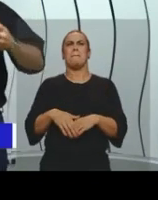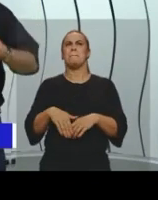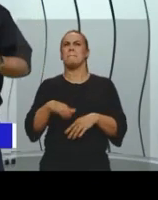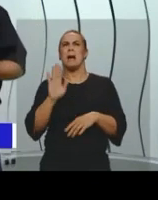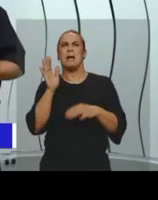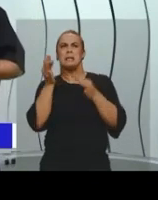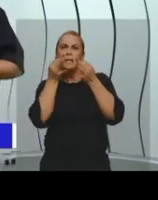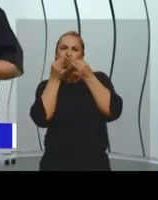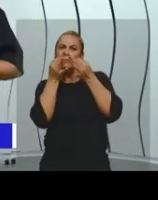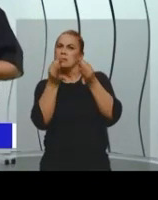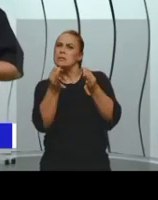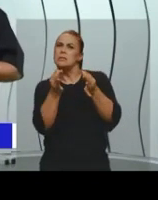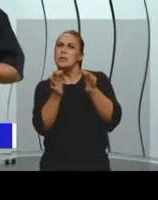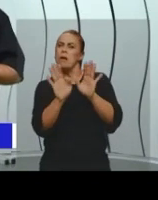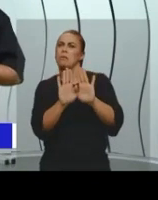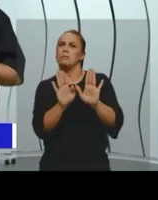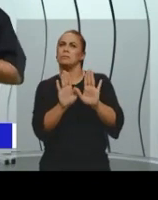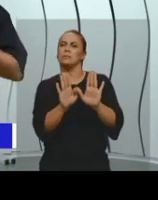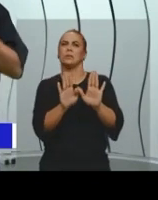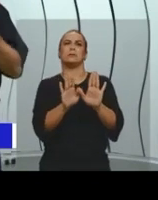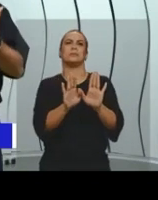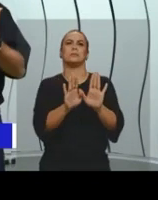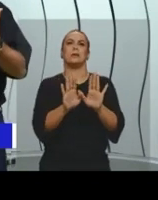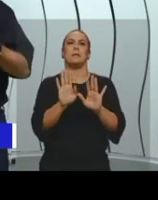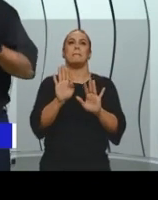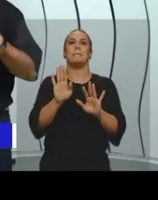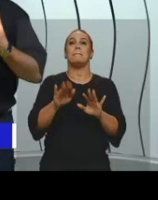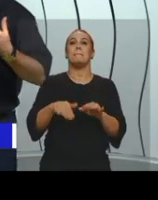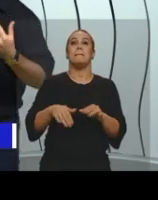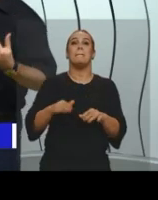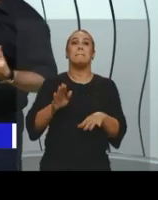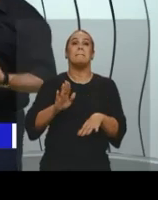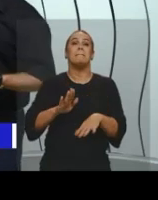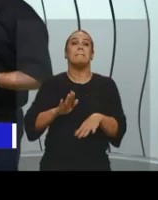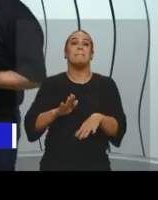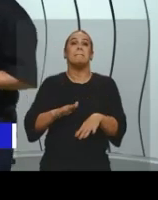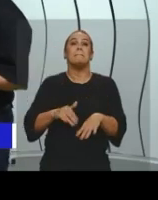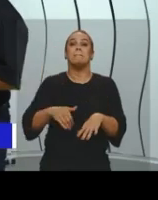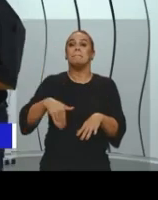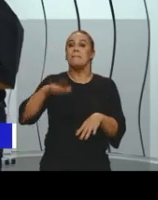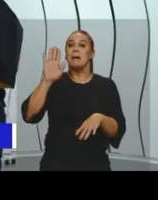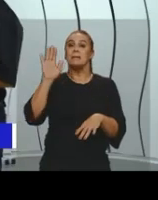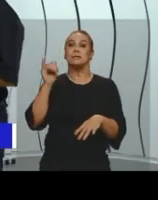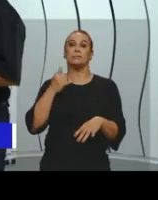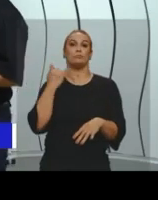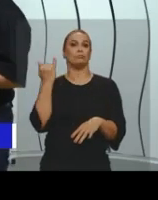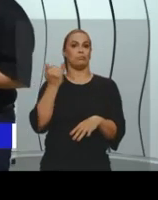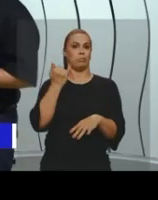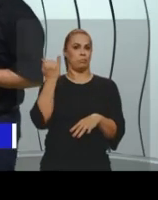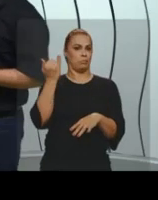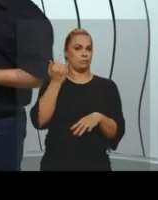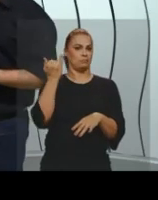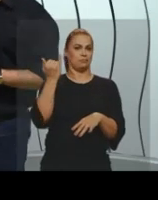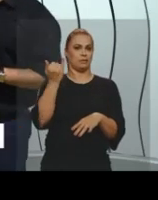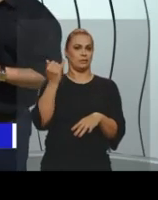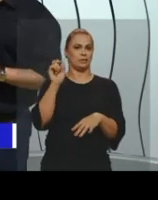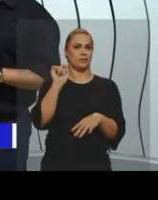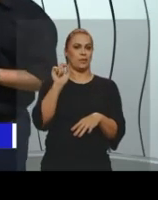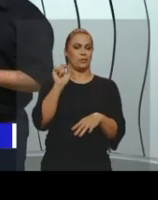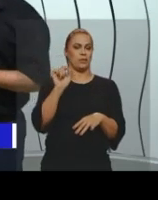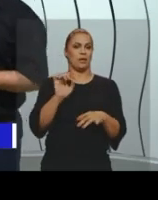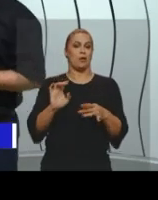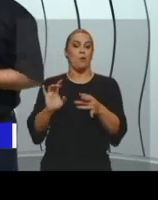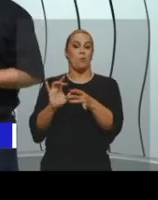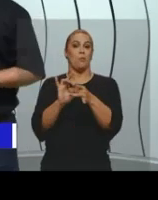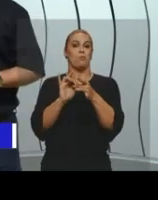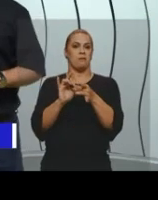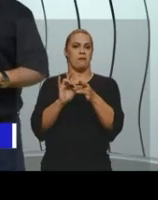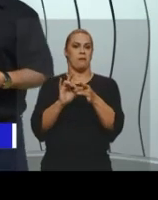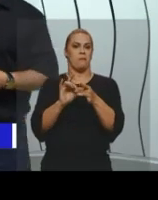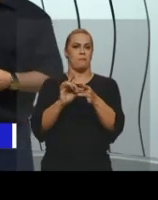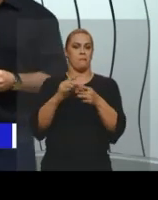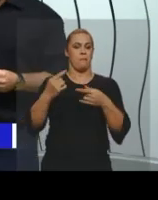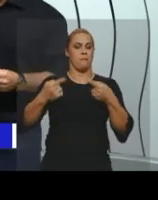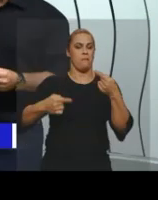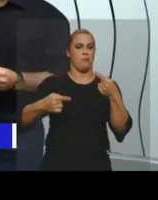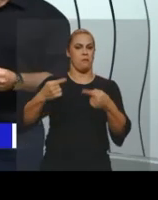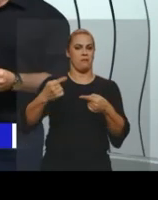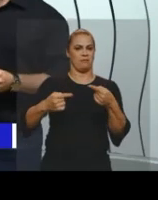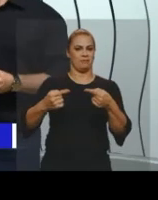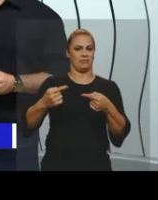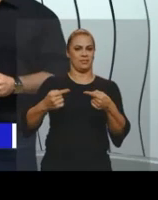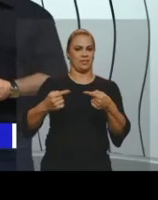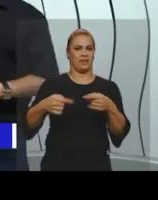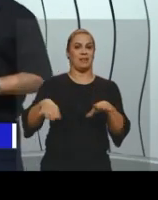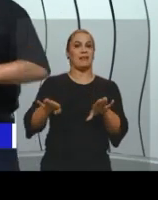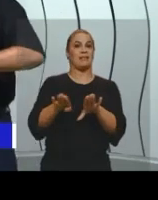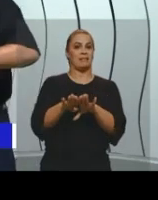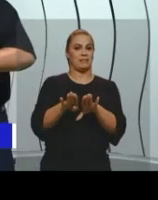relevante nesse aspecto, união política e monetária. Seria o